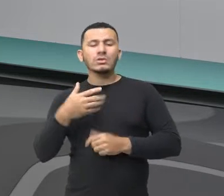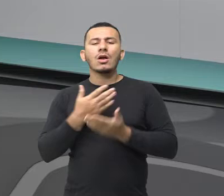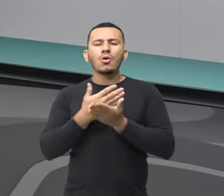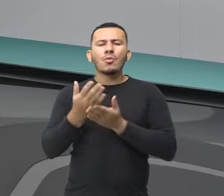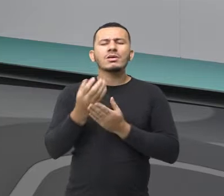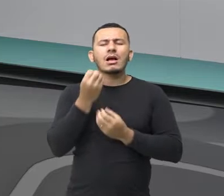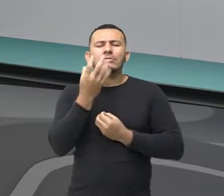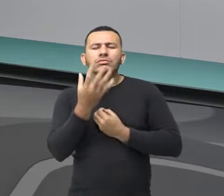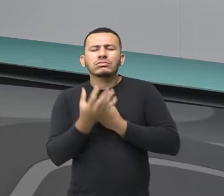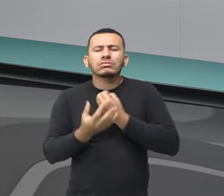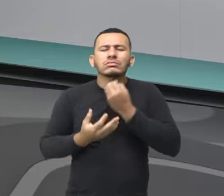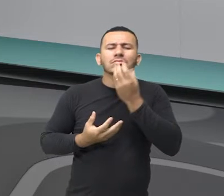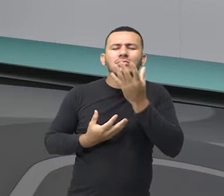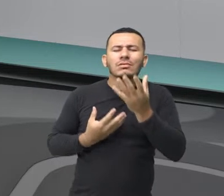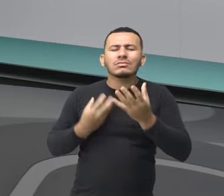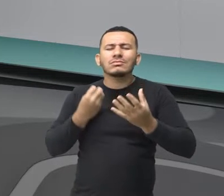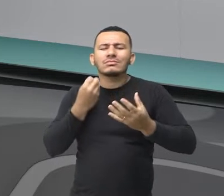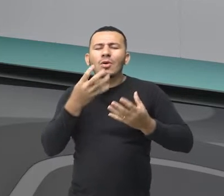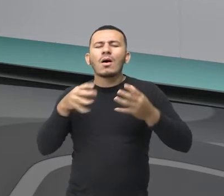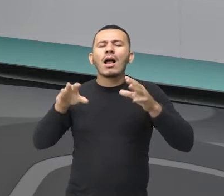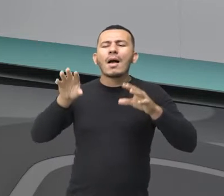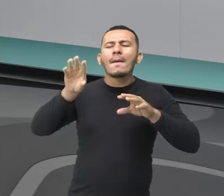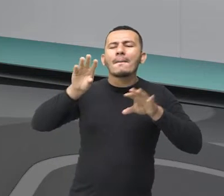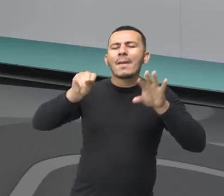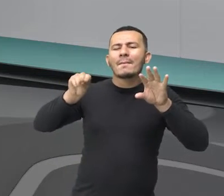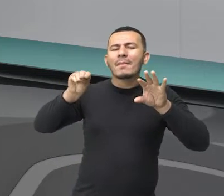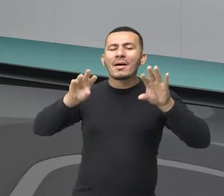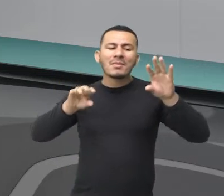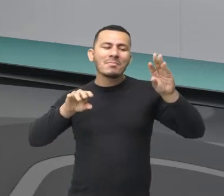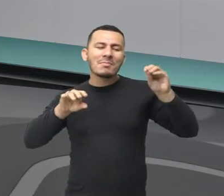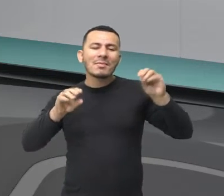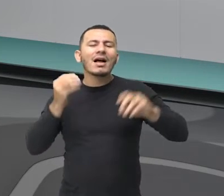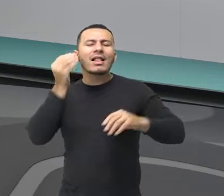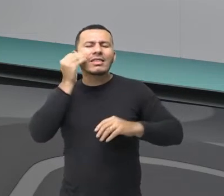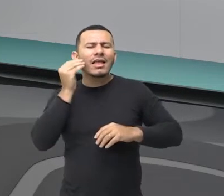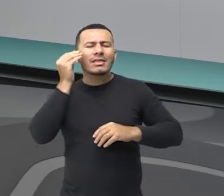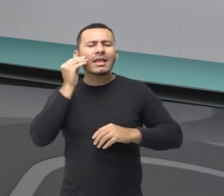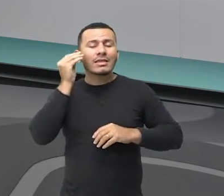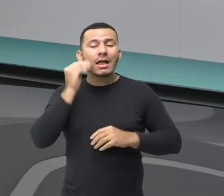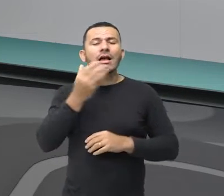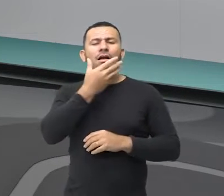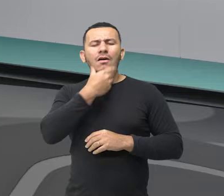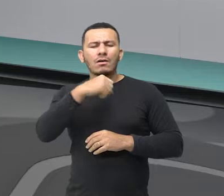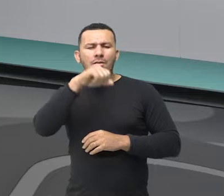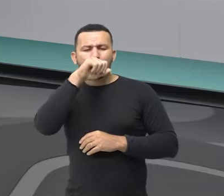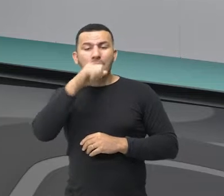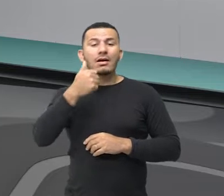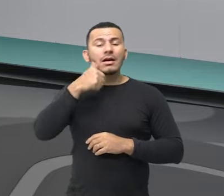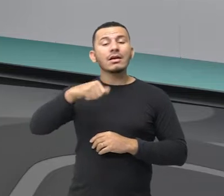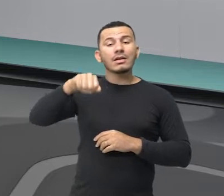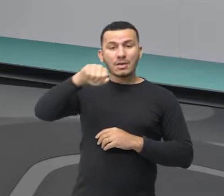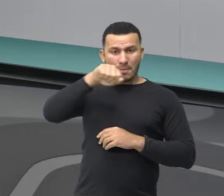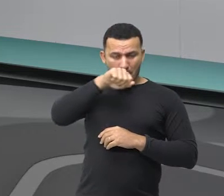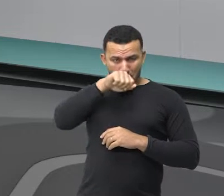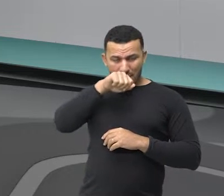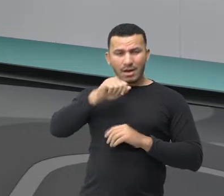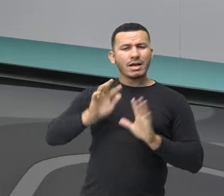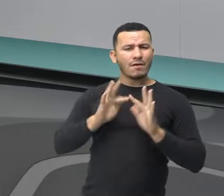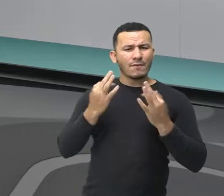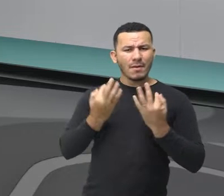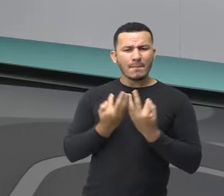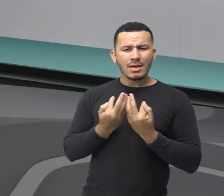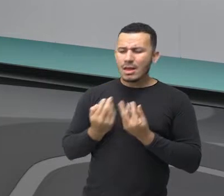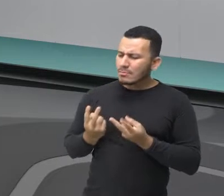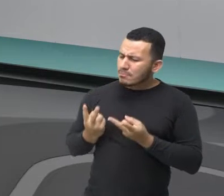mais sons, não é? E tentar dizer palavras que os pais, pessoas próximas, né, pessoas mais